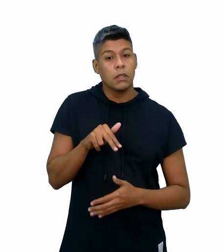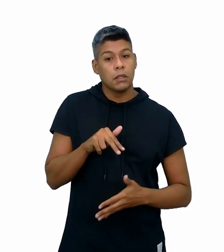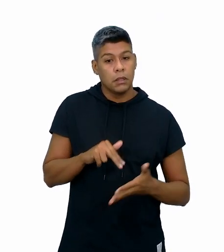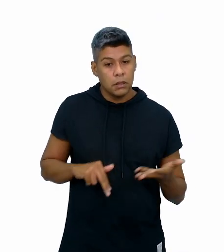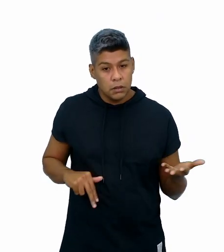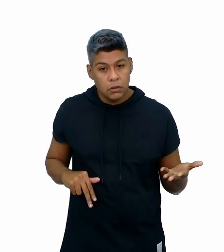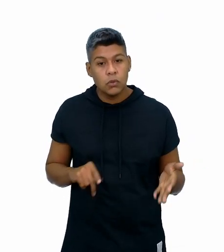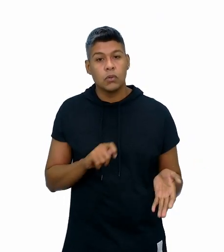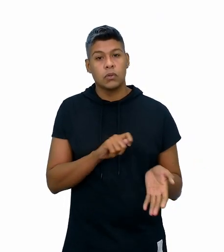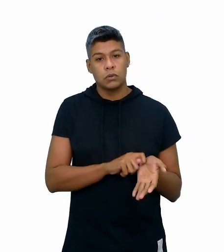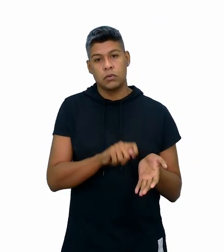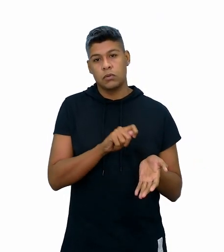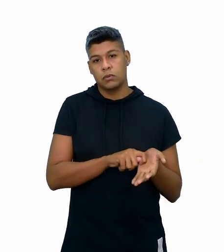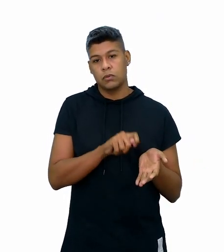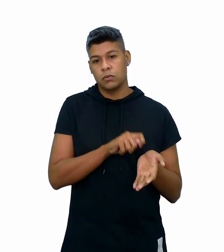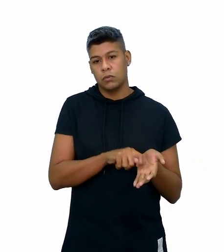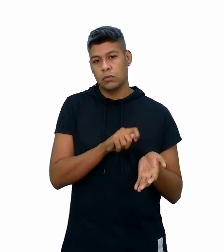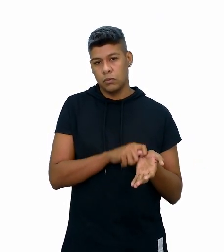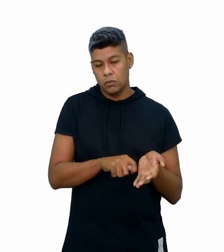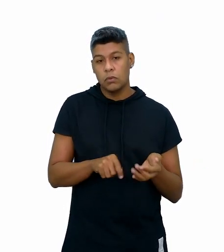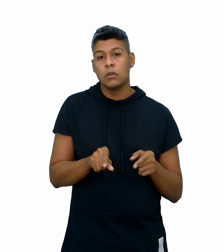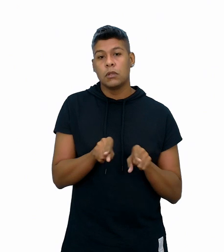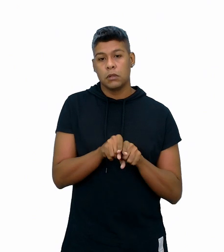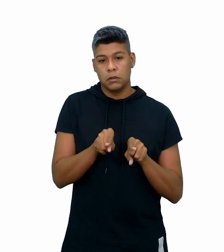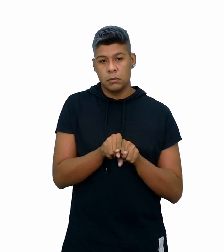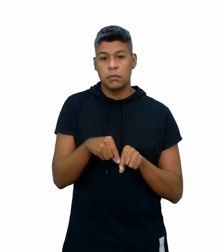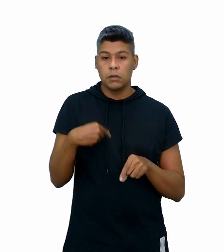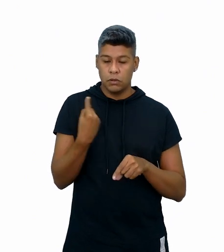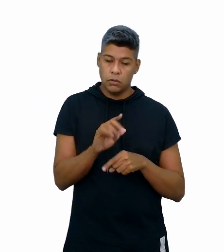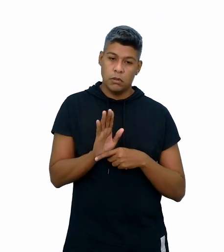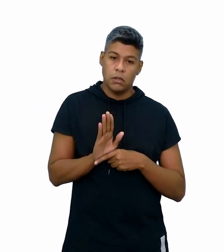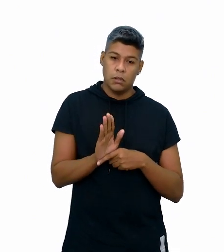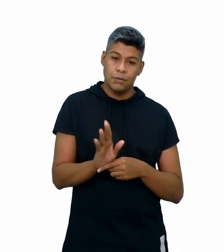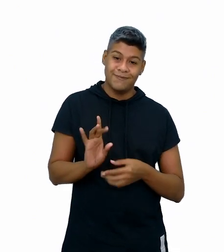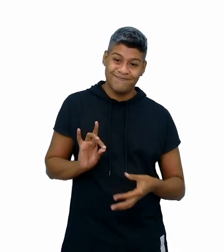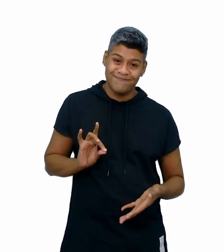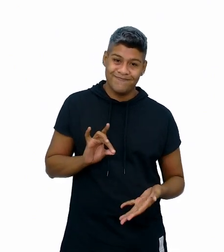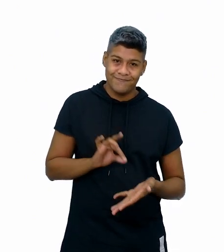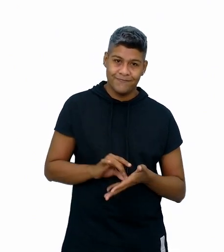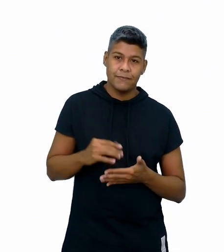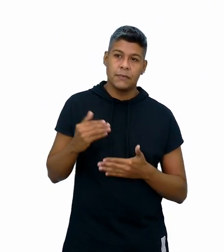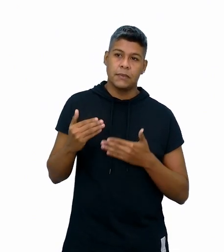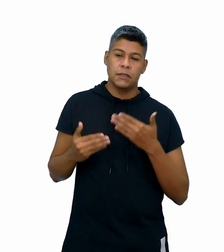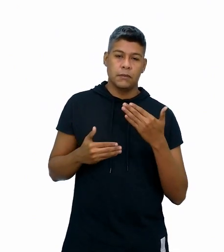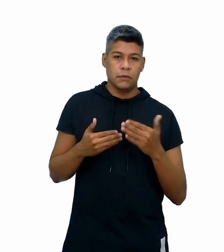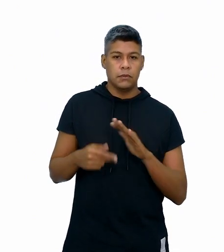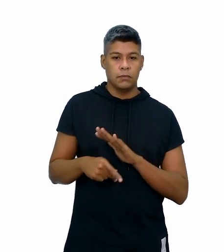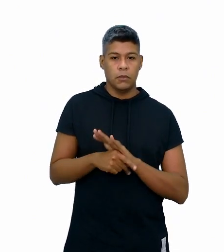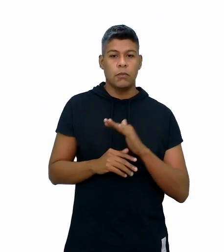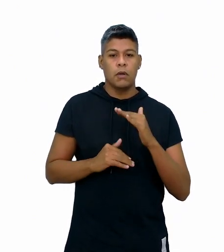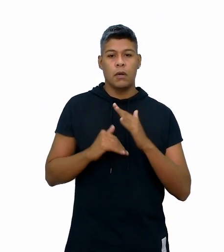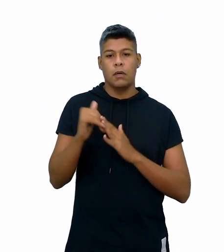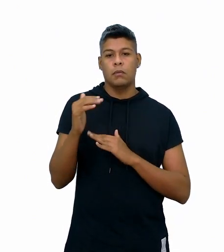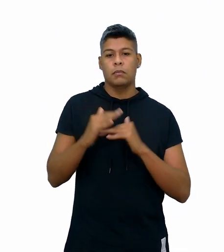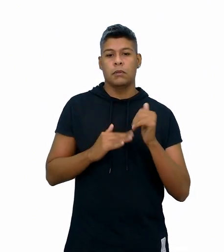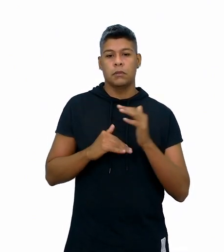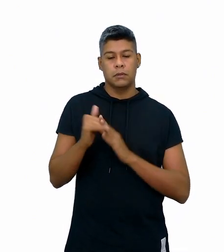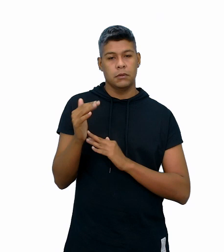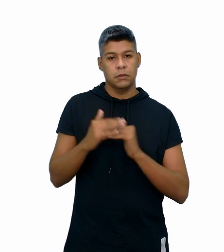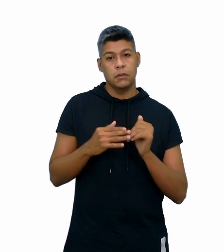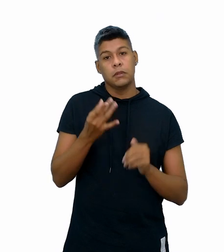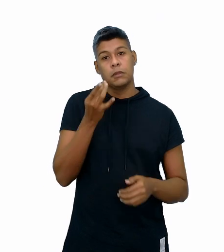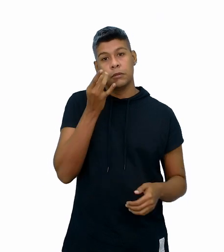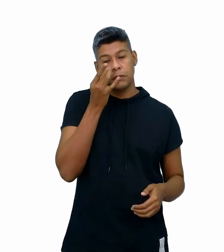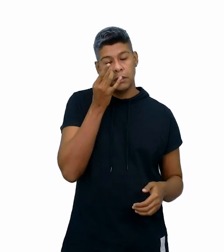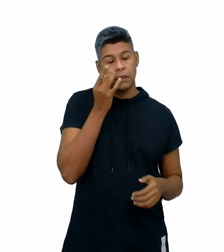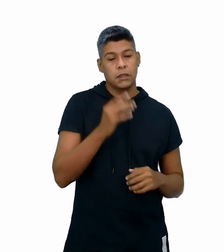leitores e escritores genuínos. Assim, nós contribuímos, de fato, no desenvolvimento da habilidade que está presente